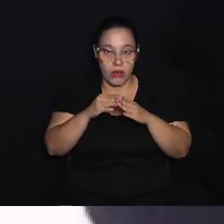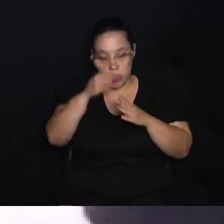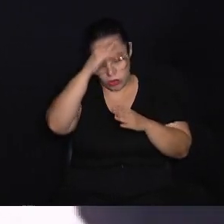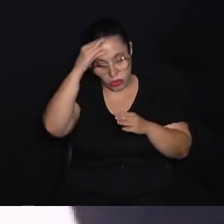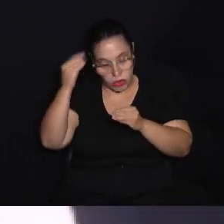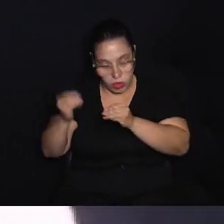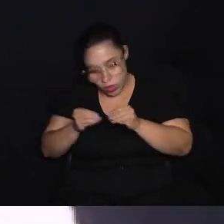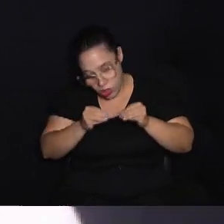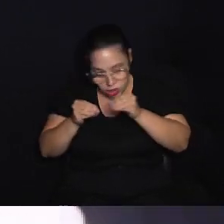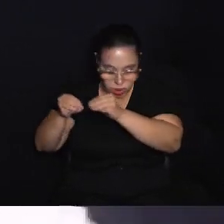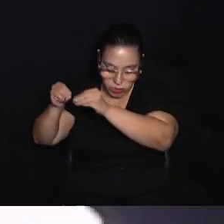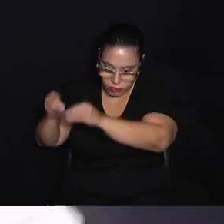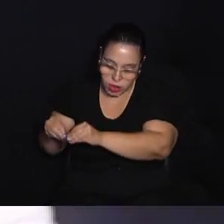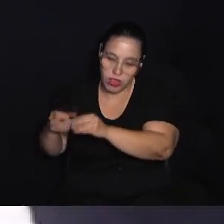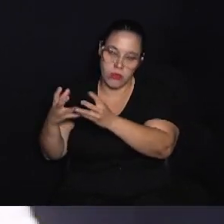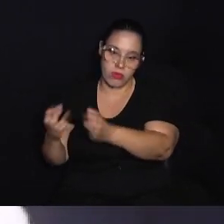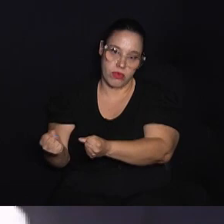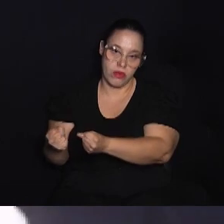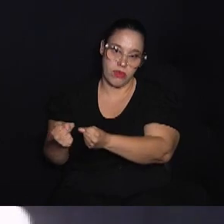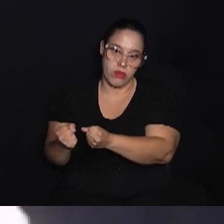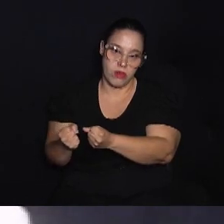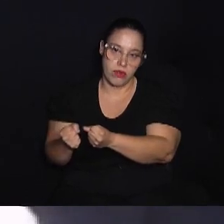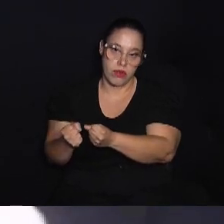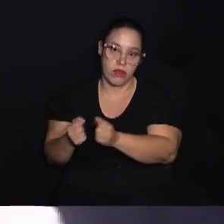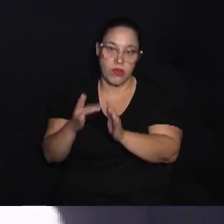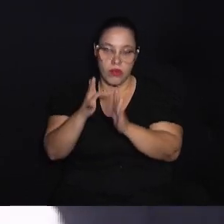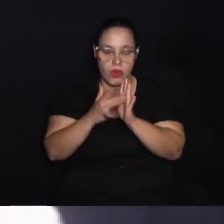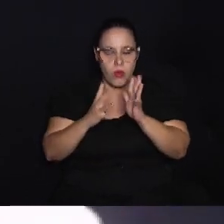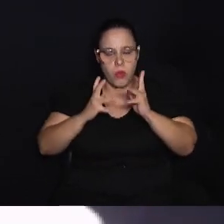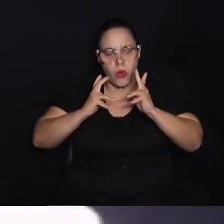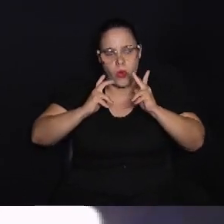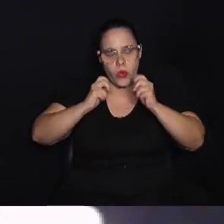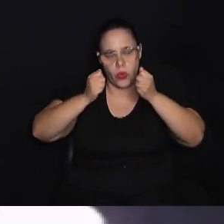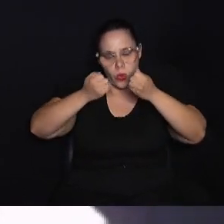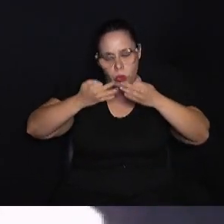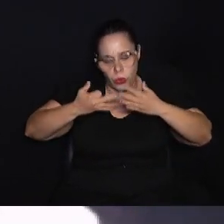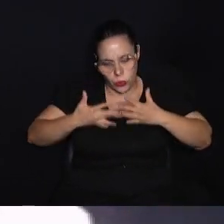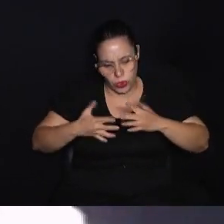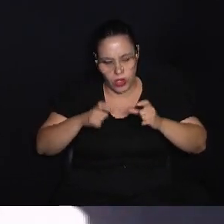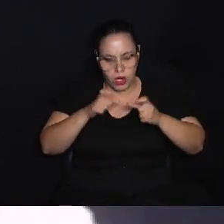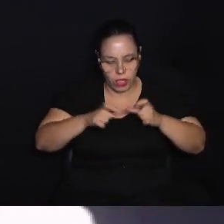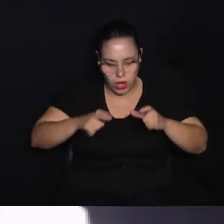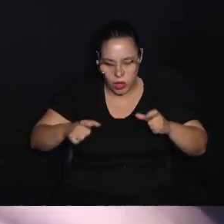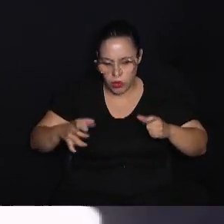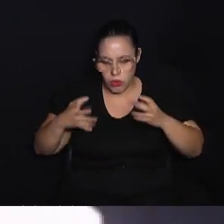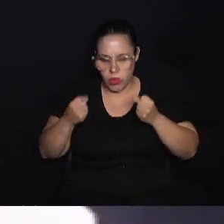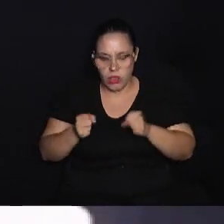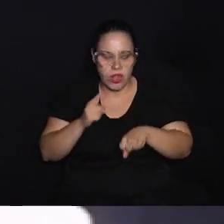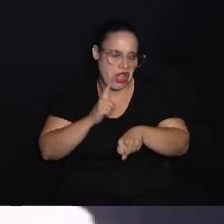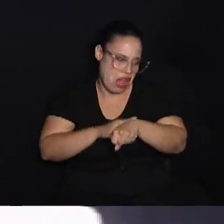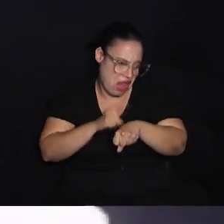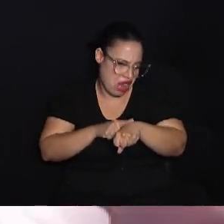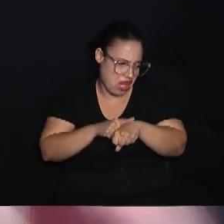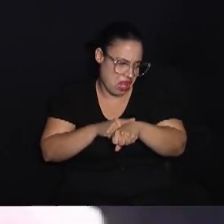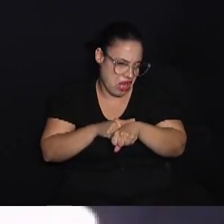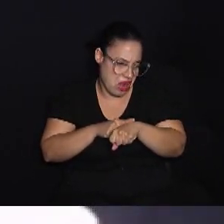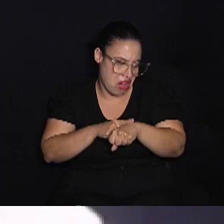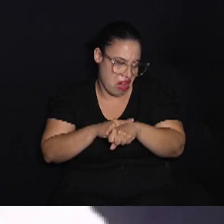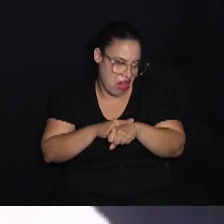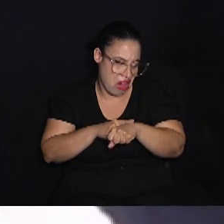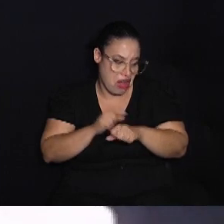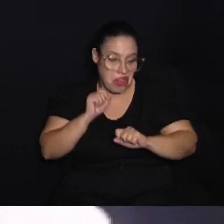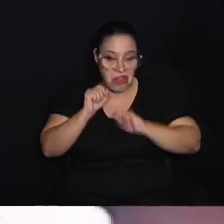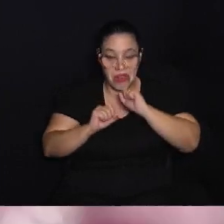alguns pontos que o consumidor tem que levar até o ponto de recebimento. Mas no nosso site vem tudo explicado, cada ponto de recebimento, até que